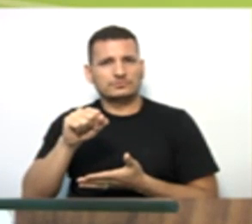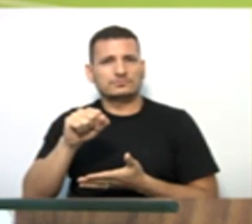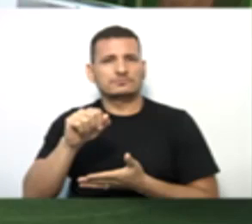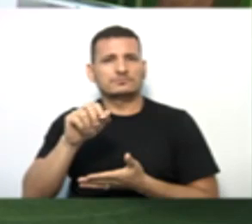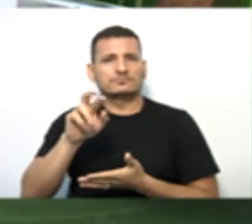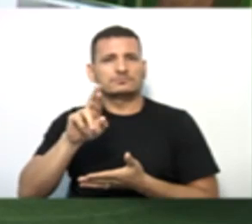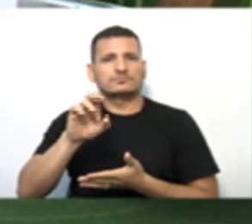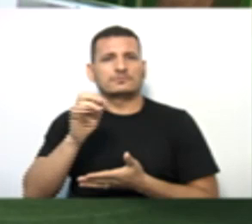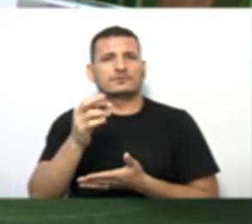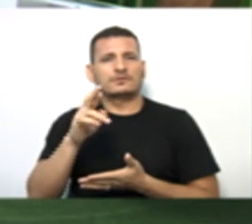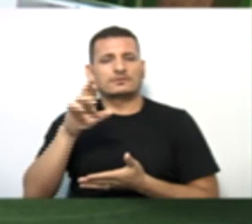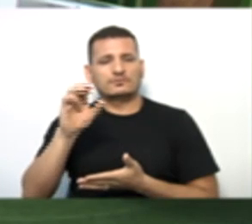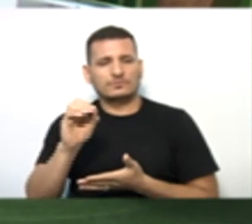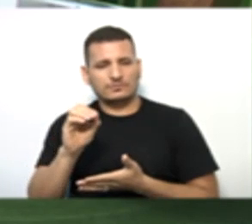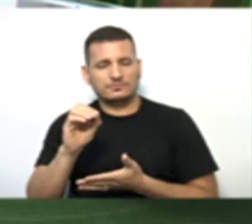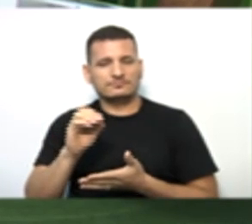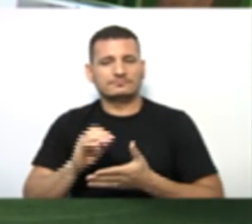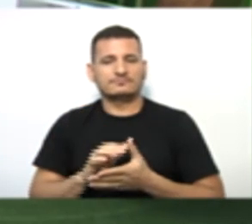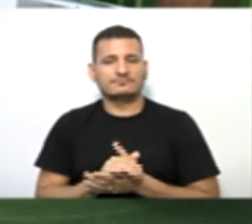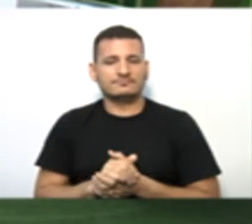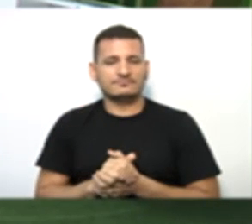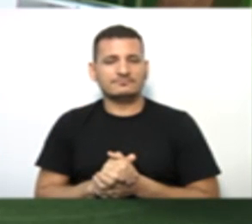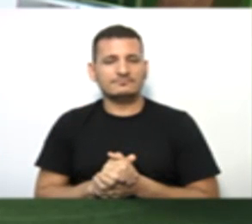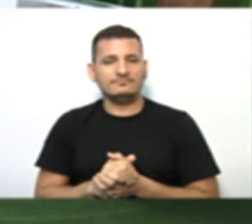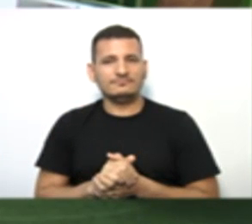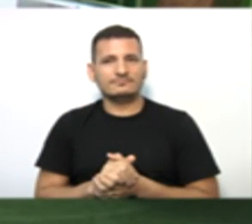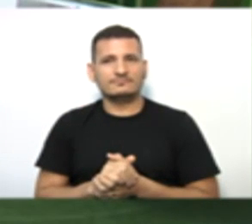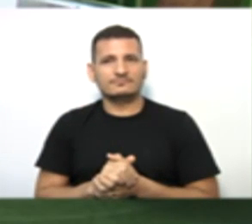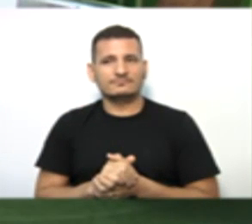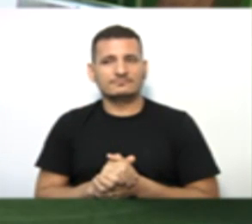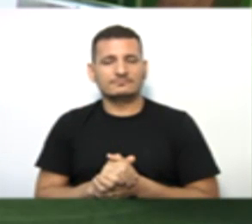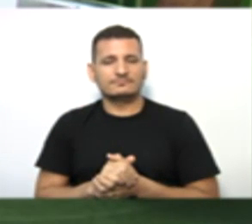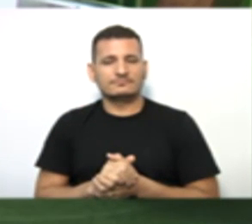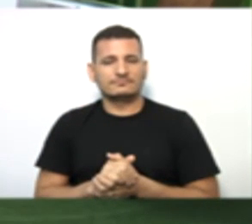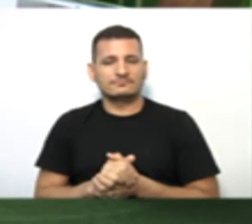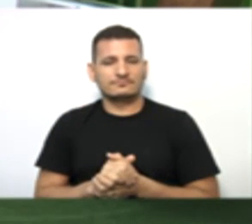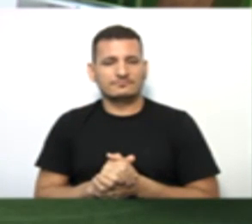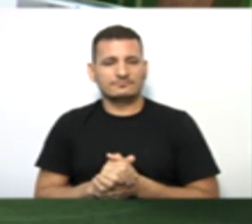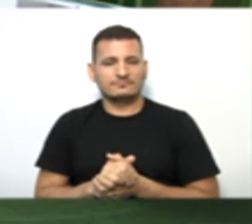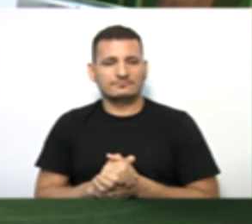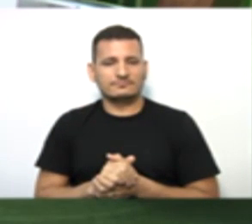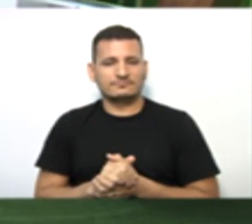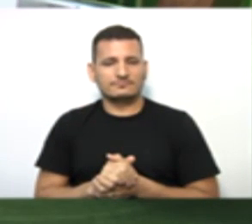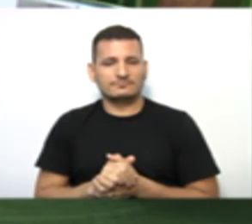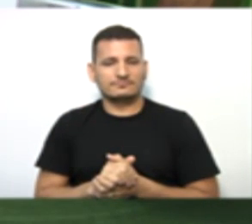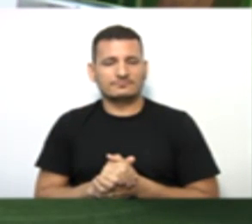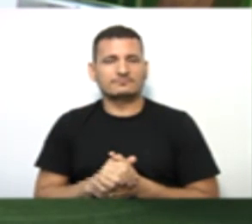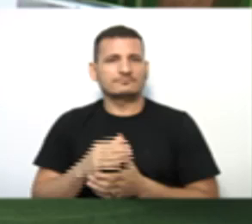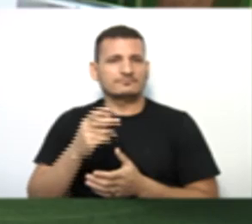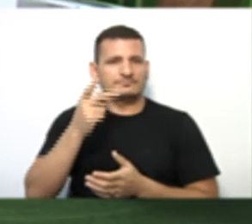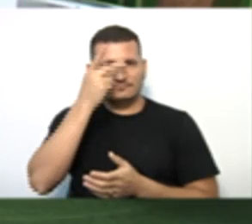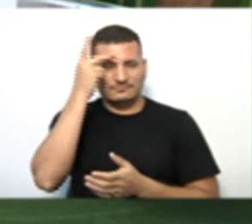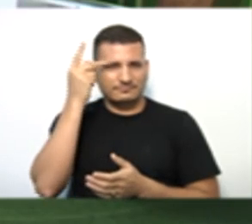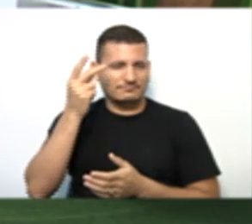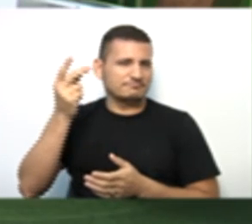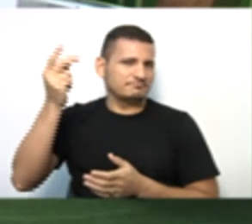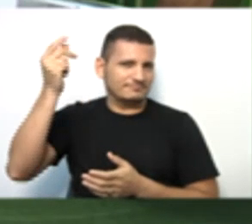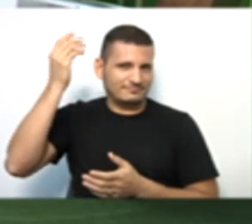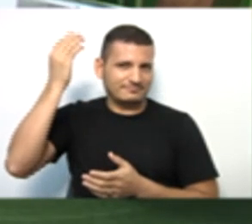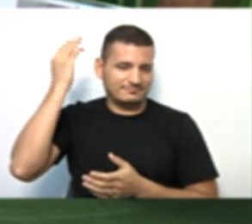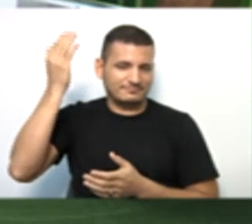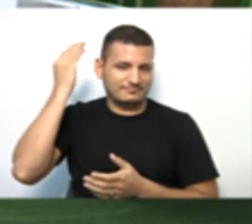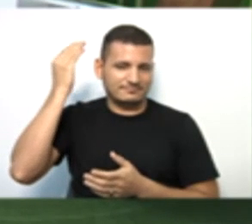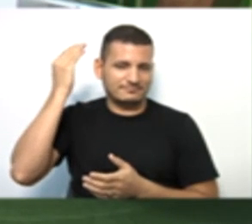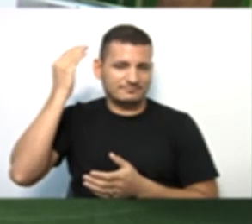né? Essa galera do Minecraft aí, gente, que é isso? Né, a galera mais antiga já